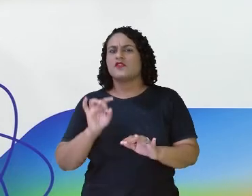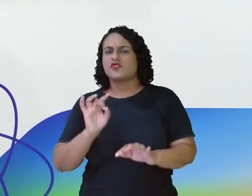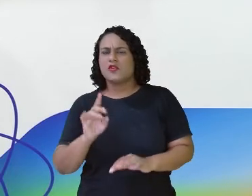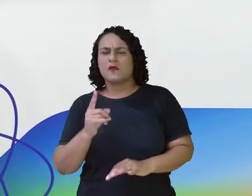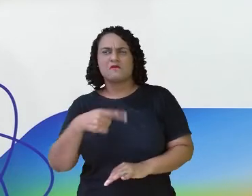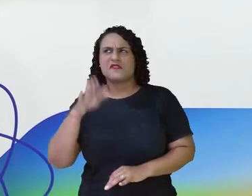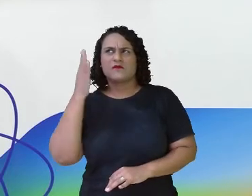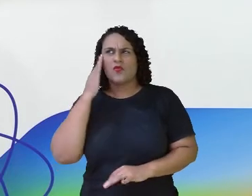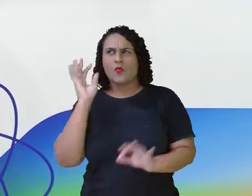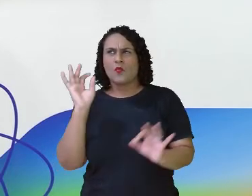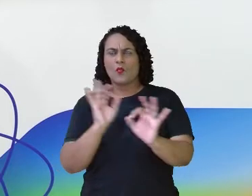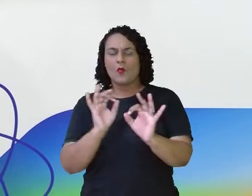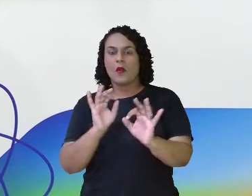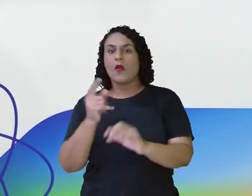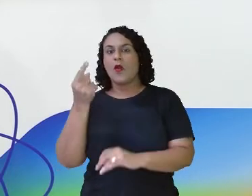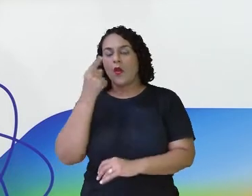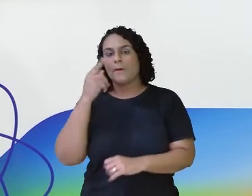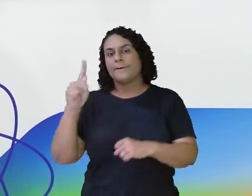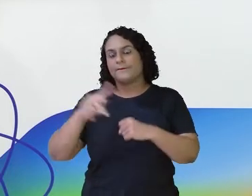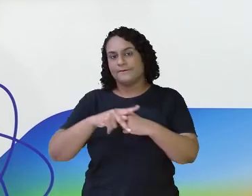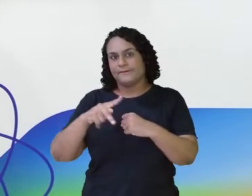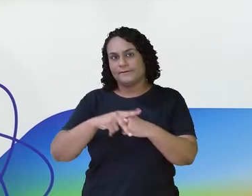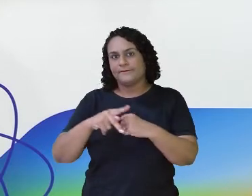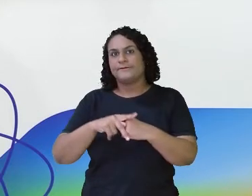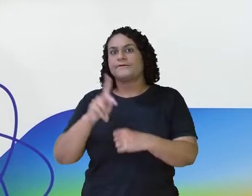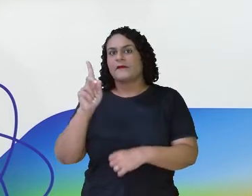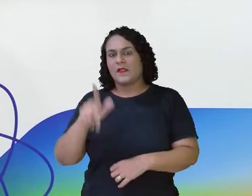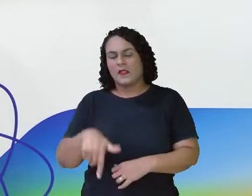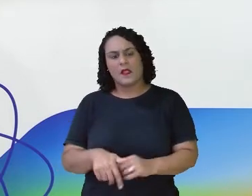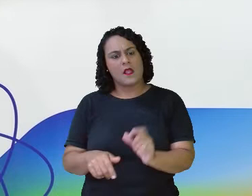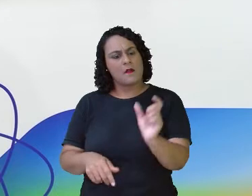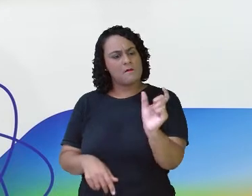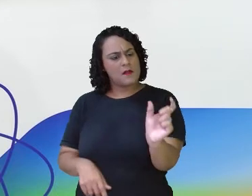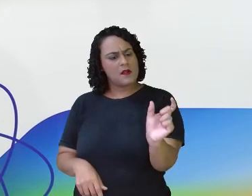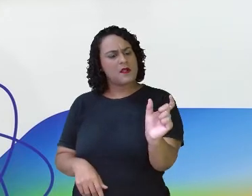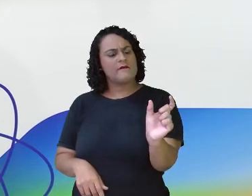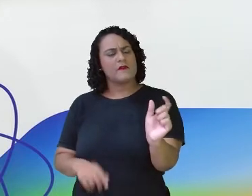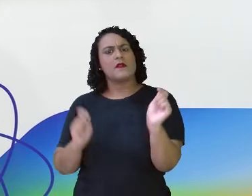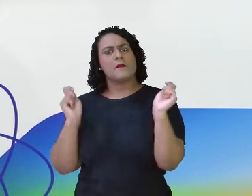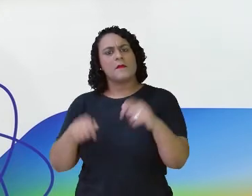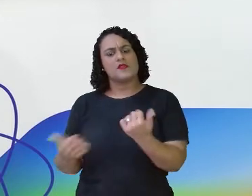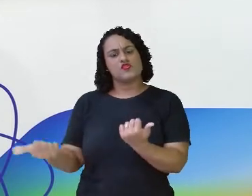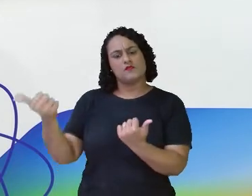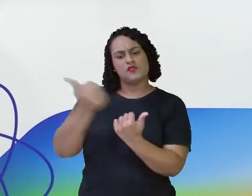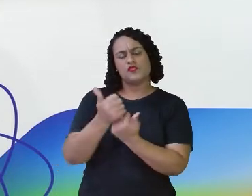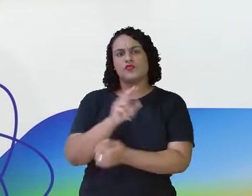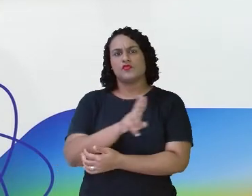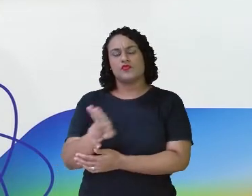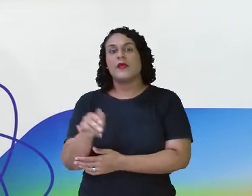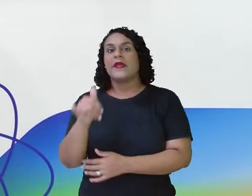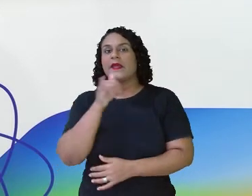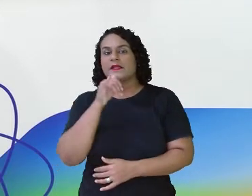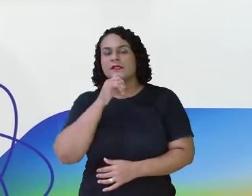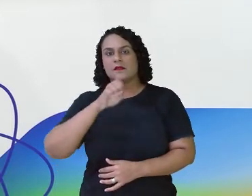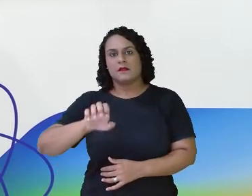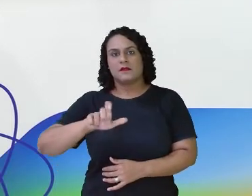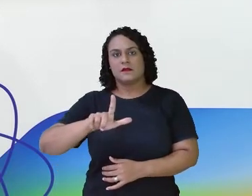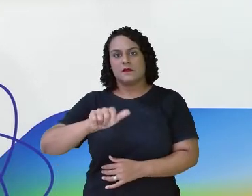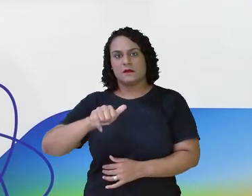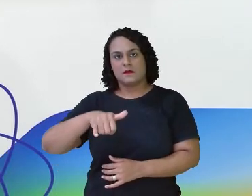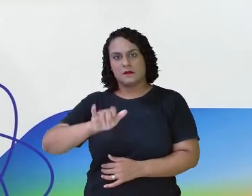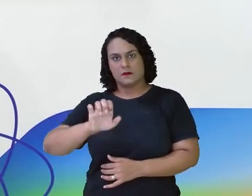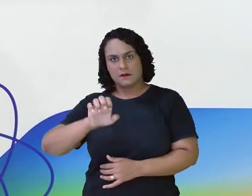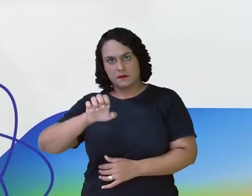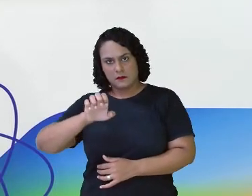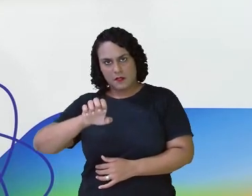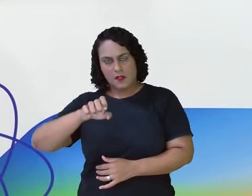entender totalmente. Pronome é aquela palavra que eu posso substituir o nome. Por exemplo, Elaine está